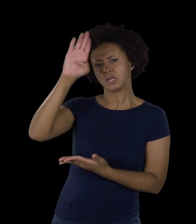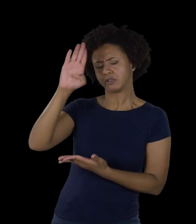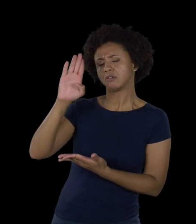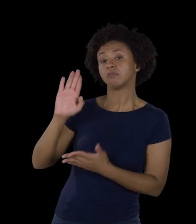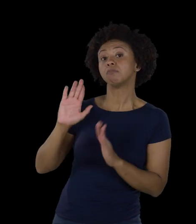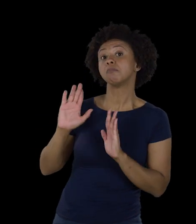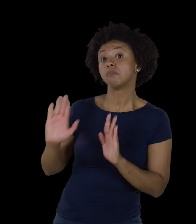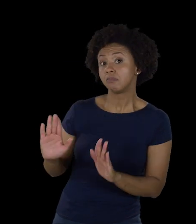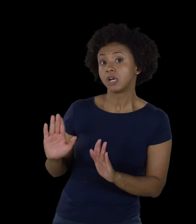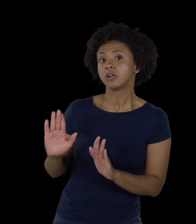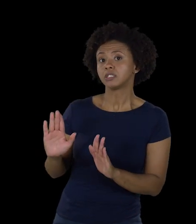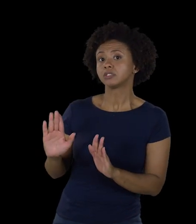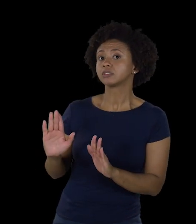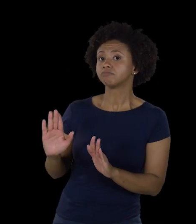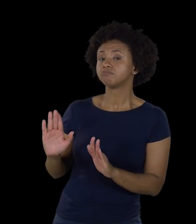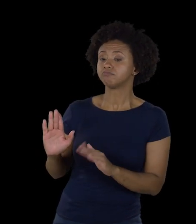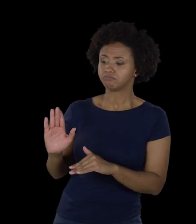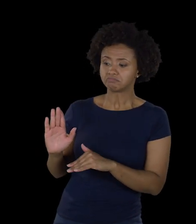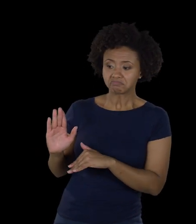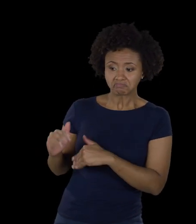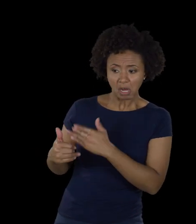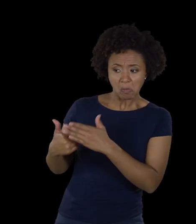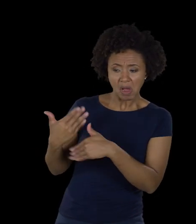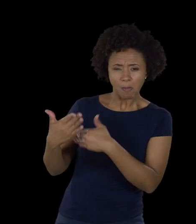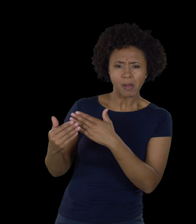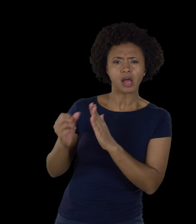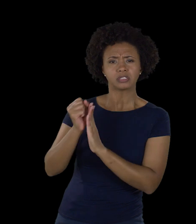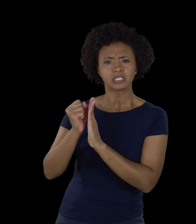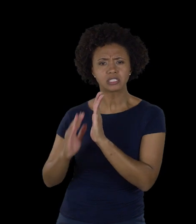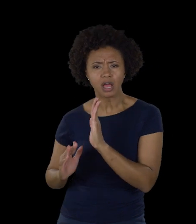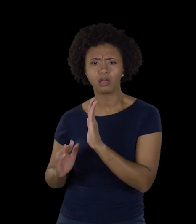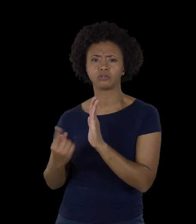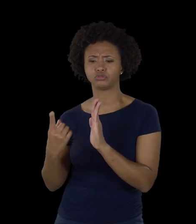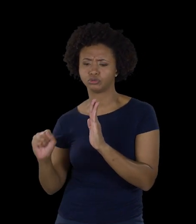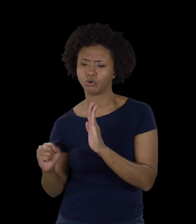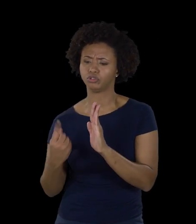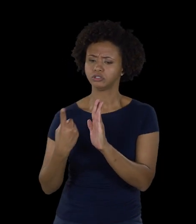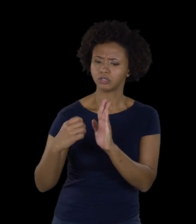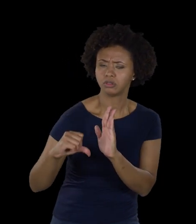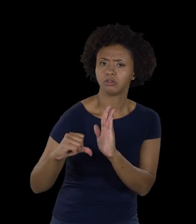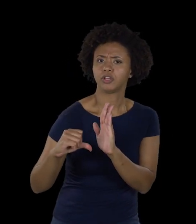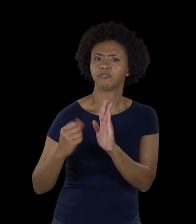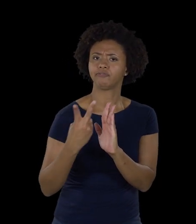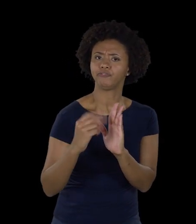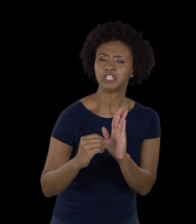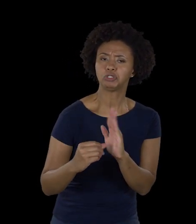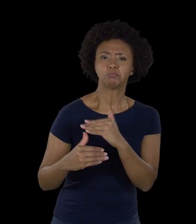mas isso não se mudou ainda ao longo dos séculos. Essa parece ser uma fórmula